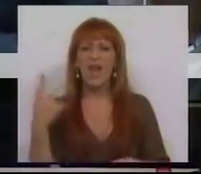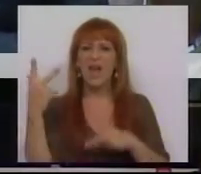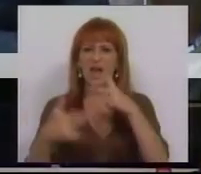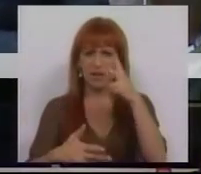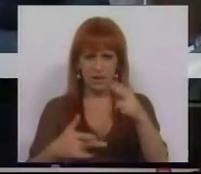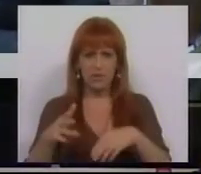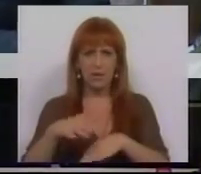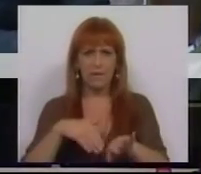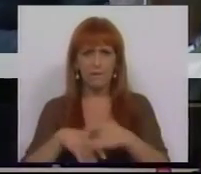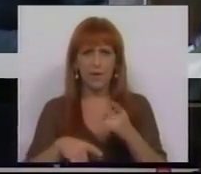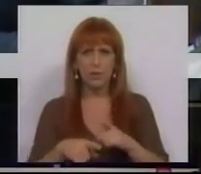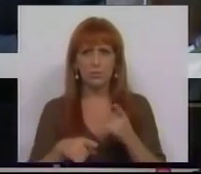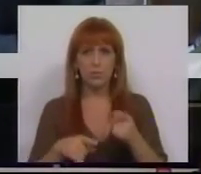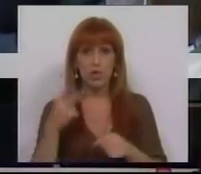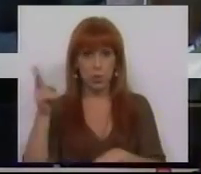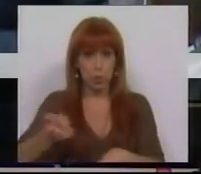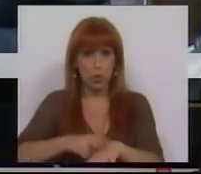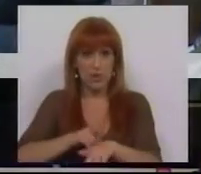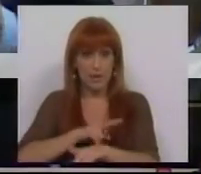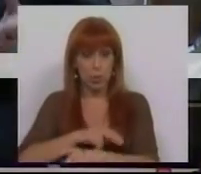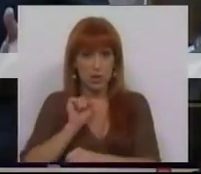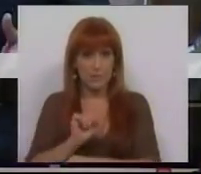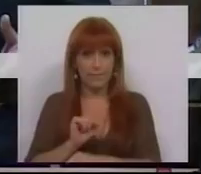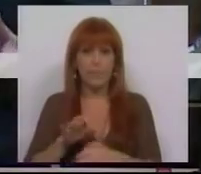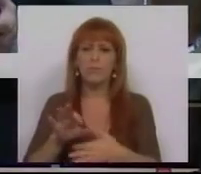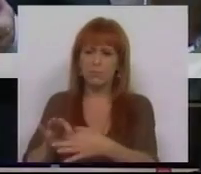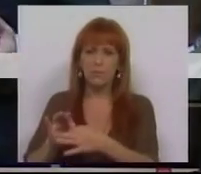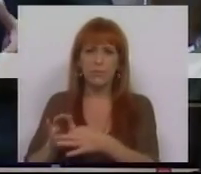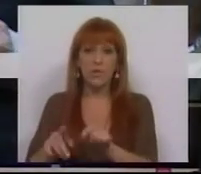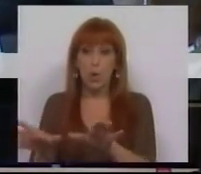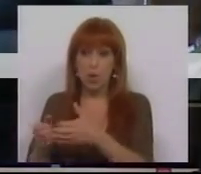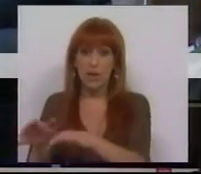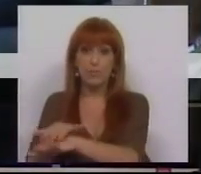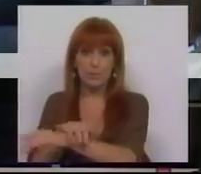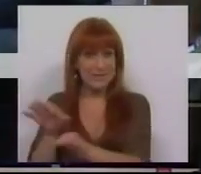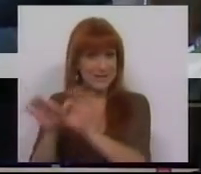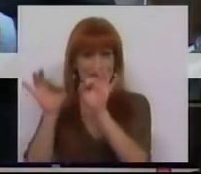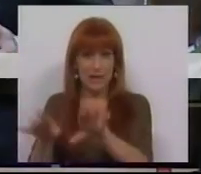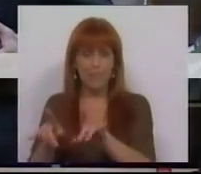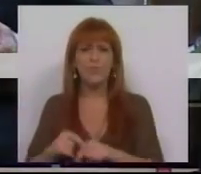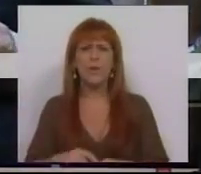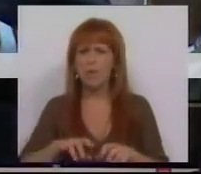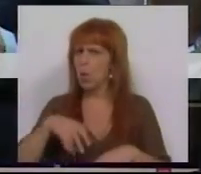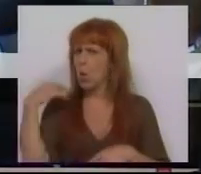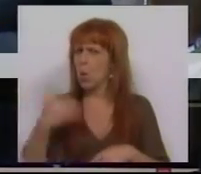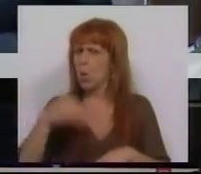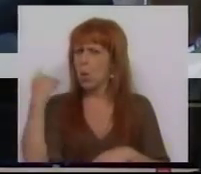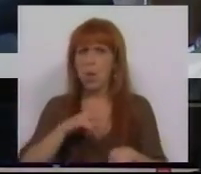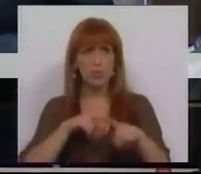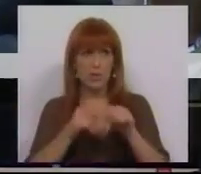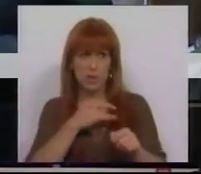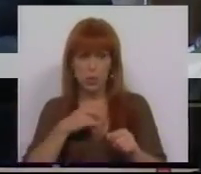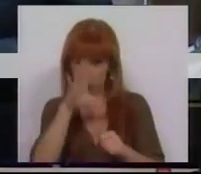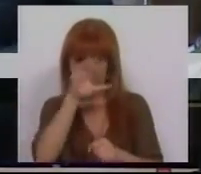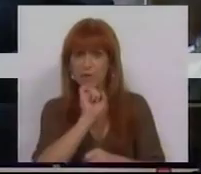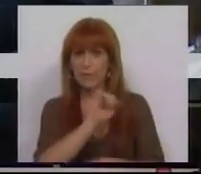crítica feita pelos diretores, solidariamente com o Conselho de Administração, é demolidora da política de